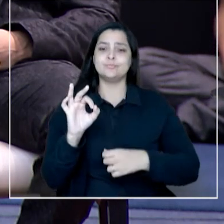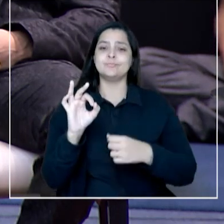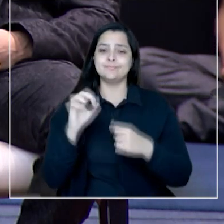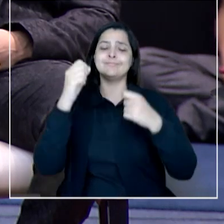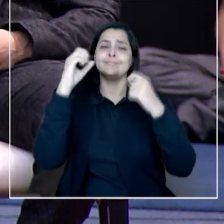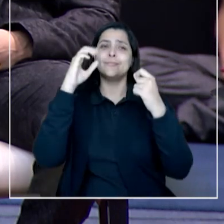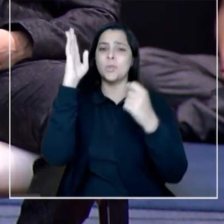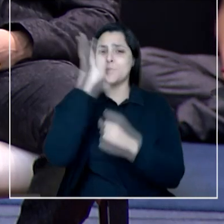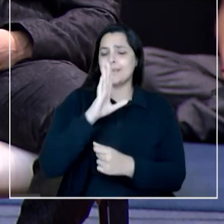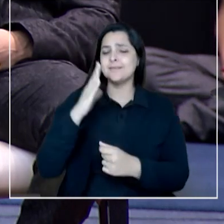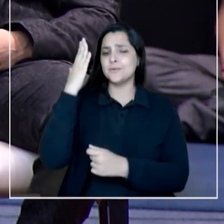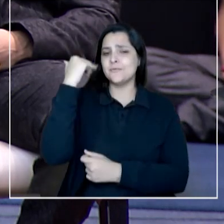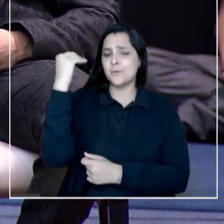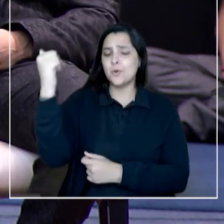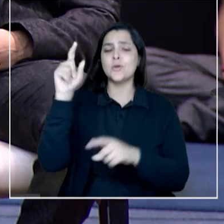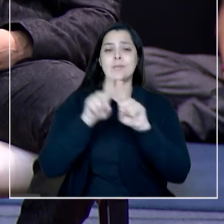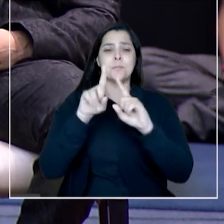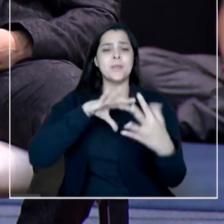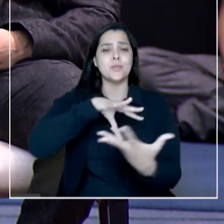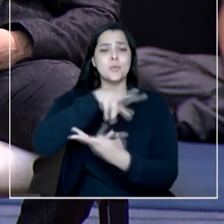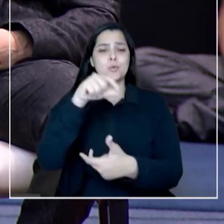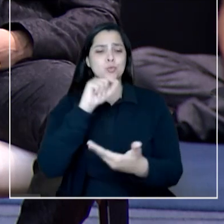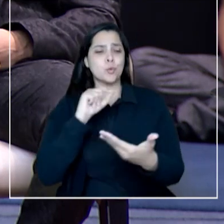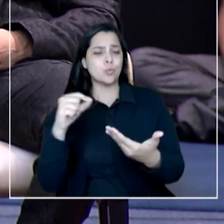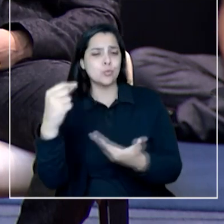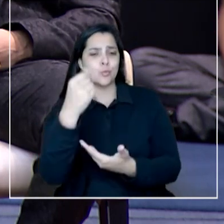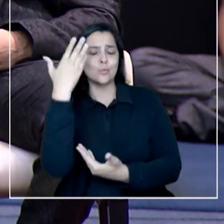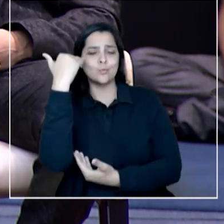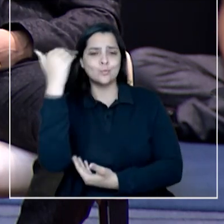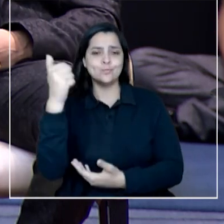é? Que traz